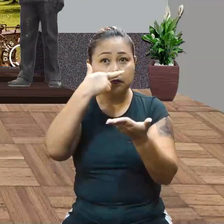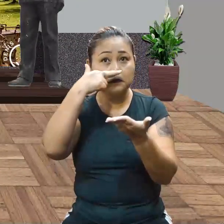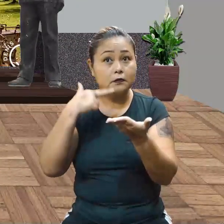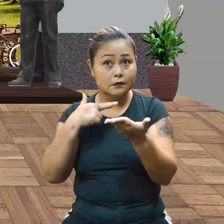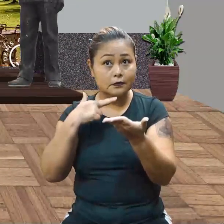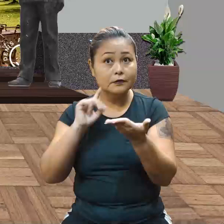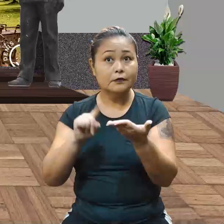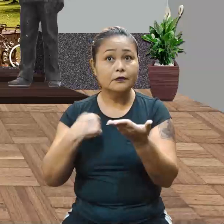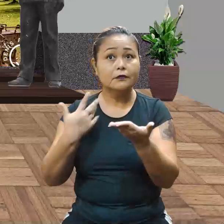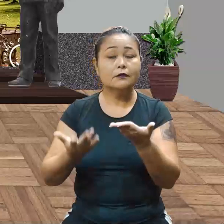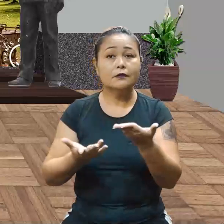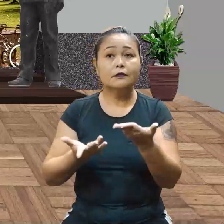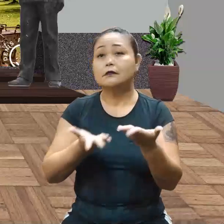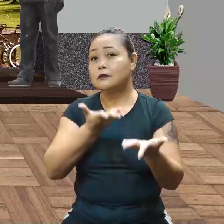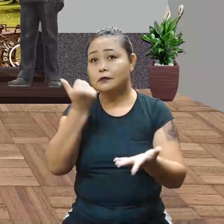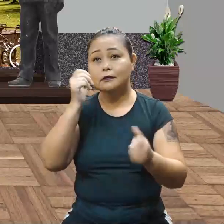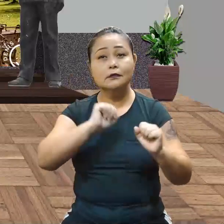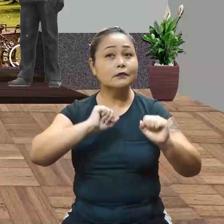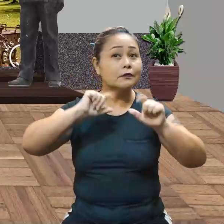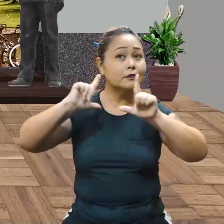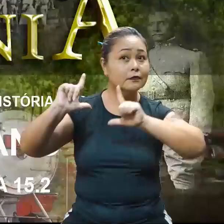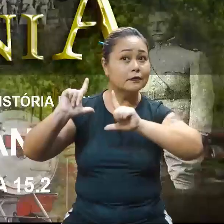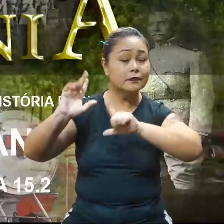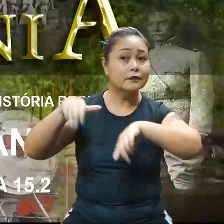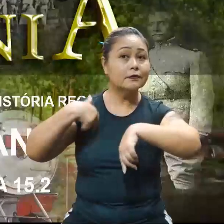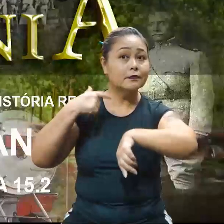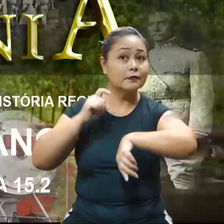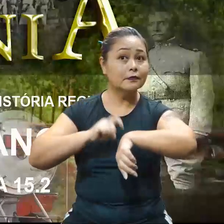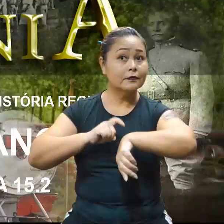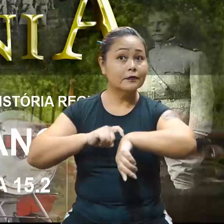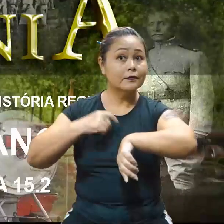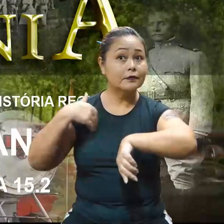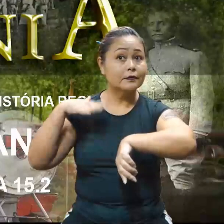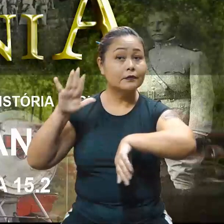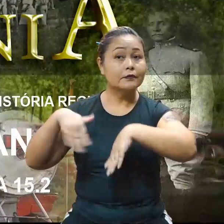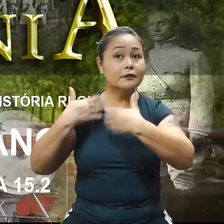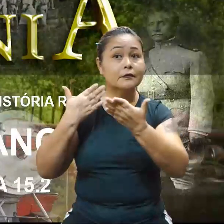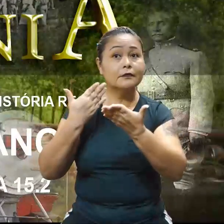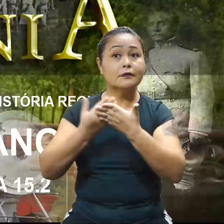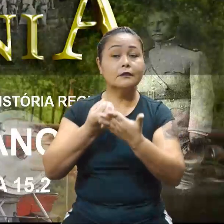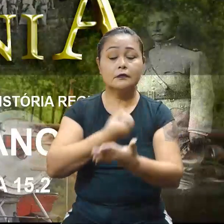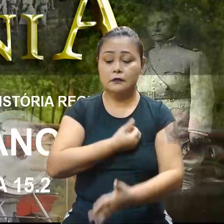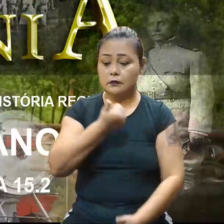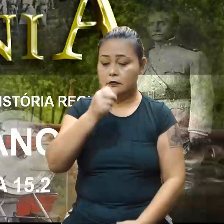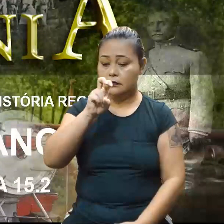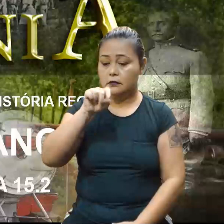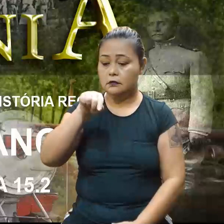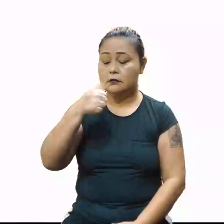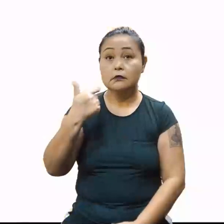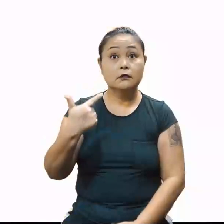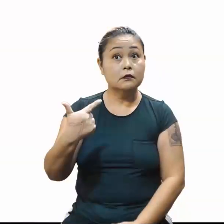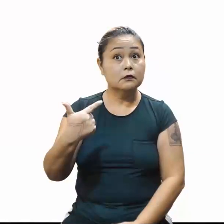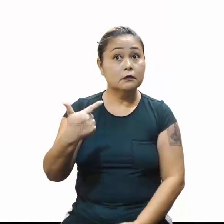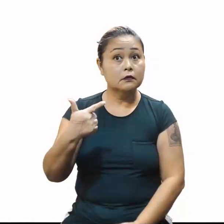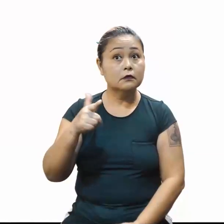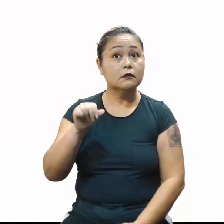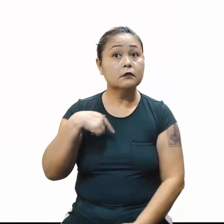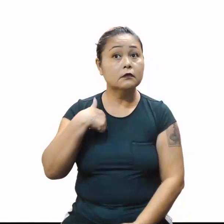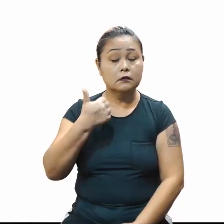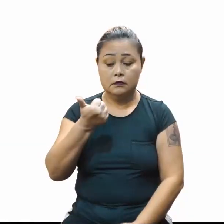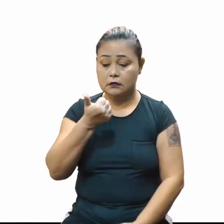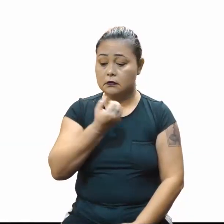da Silva Rondon? Vamos lá na tela para vocês, porque agora nós estamos na aula 15.2.